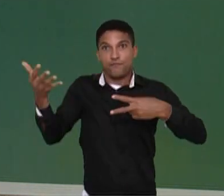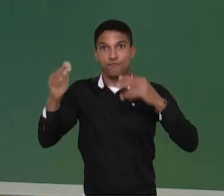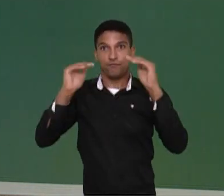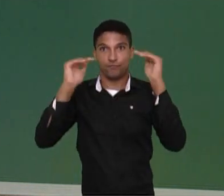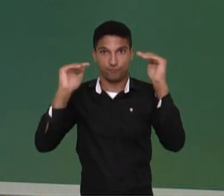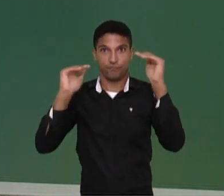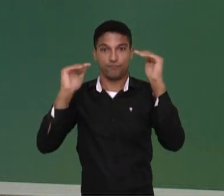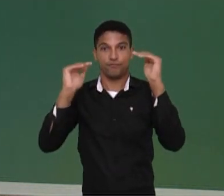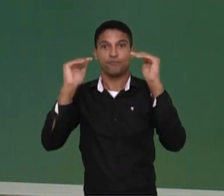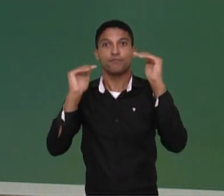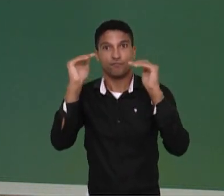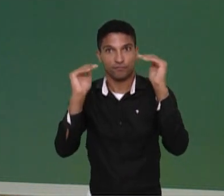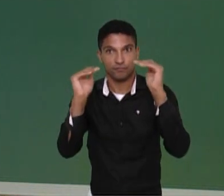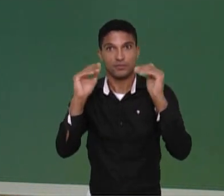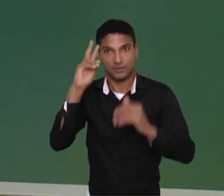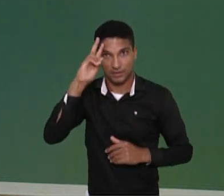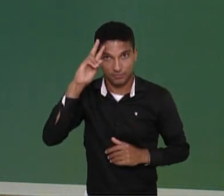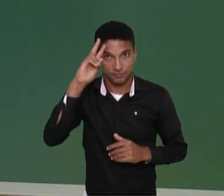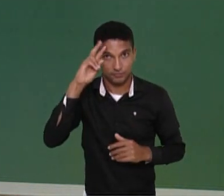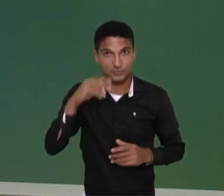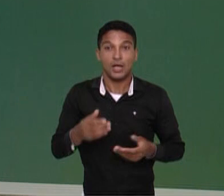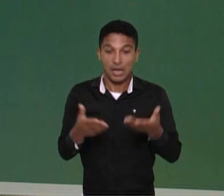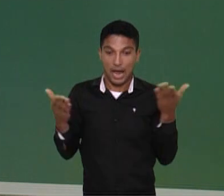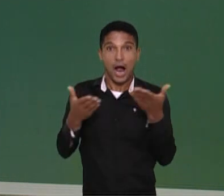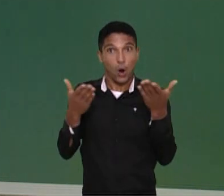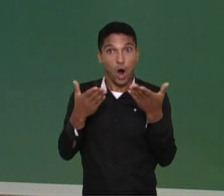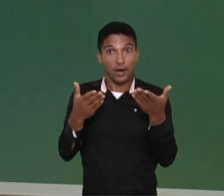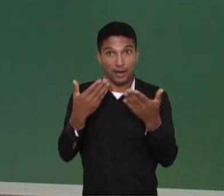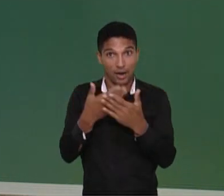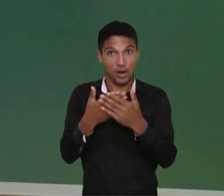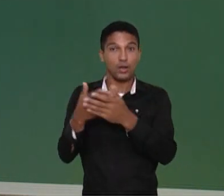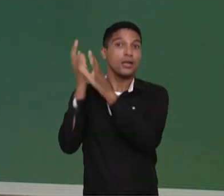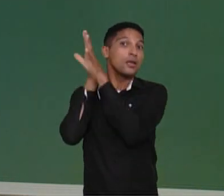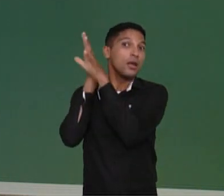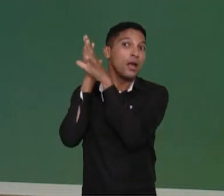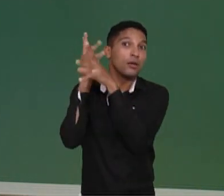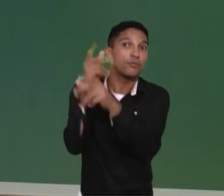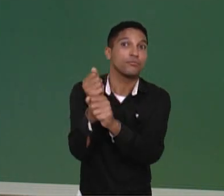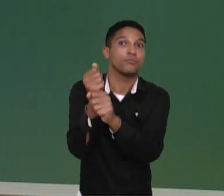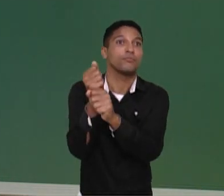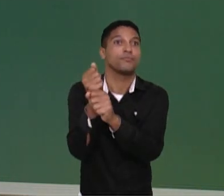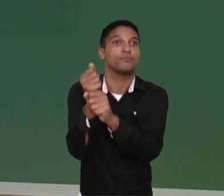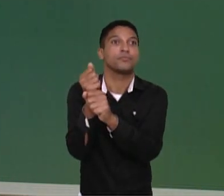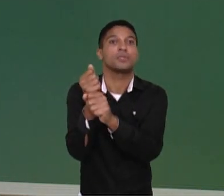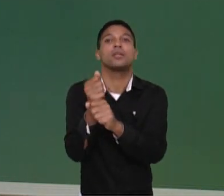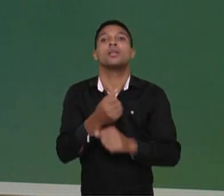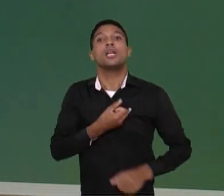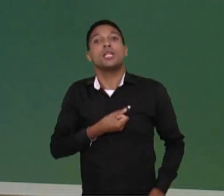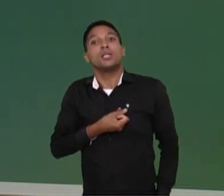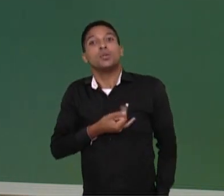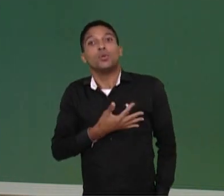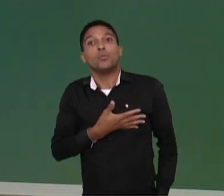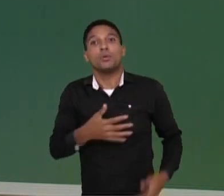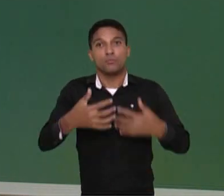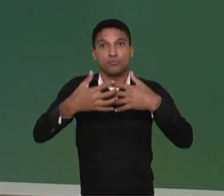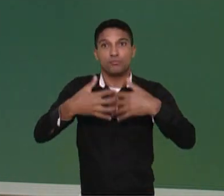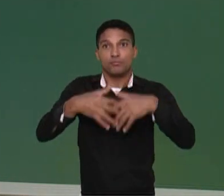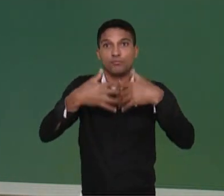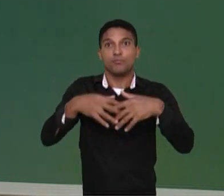com números racionais. O que nós temos aqui, ó? A palavra racional refere-se a